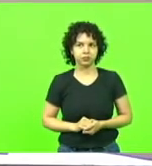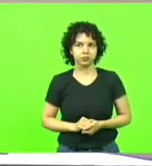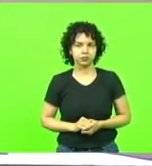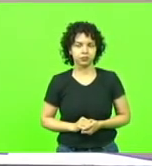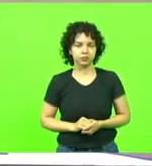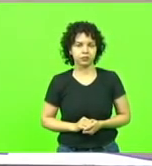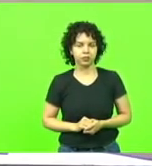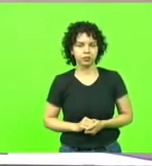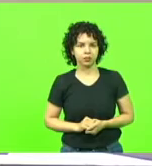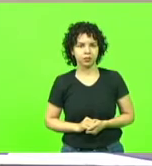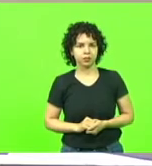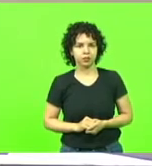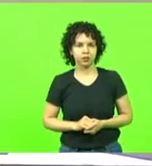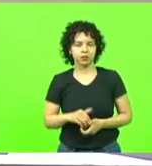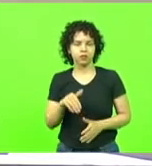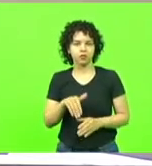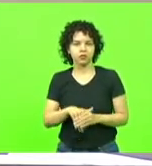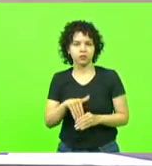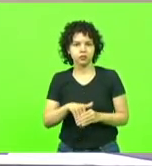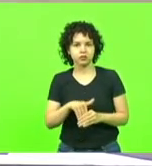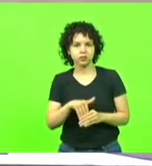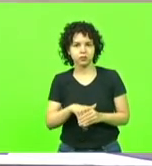Não havendo quem queira discutir, em votação.